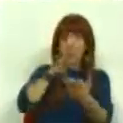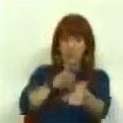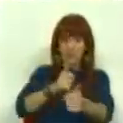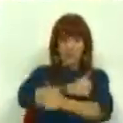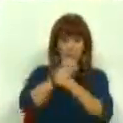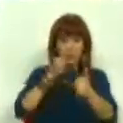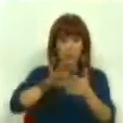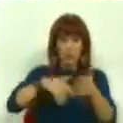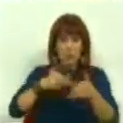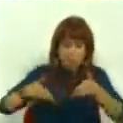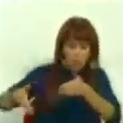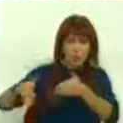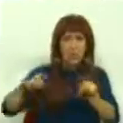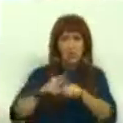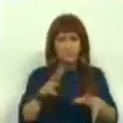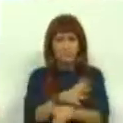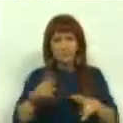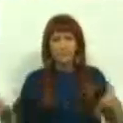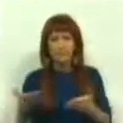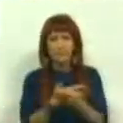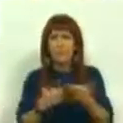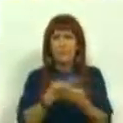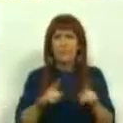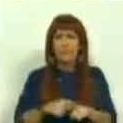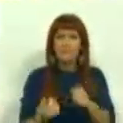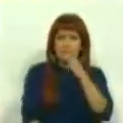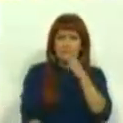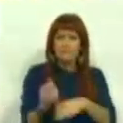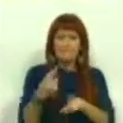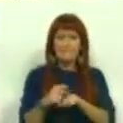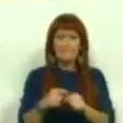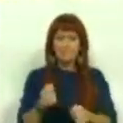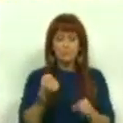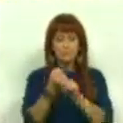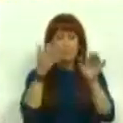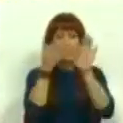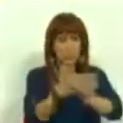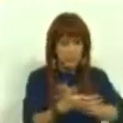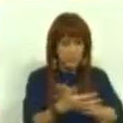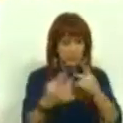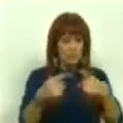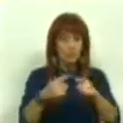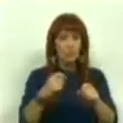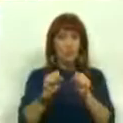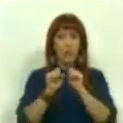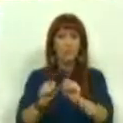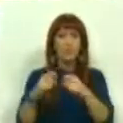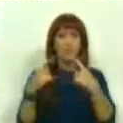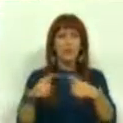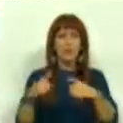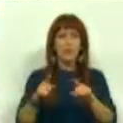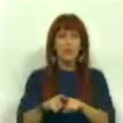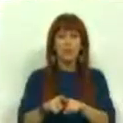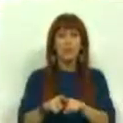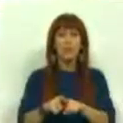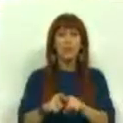bem, um plano estratégico para o crescimento económico e para a criação de emprego. Tem a oposição,